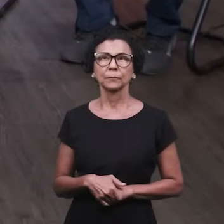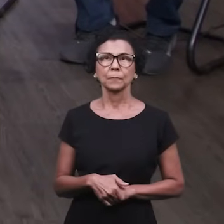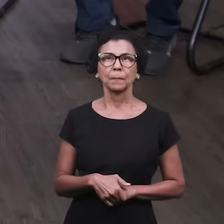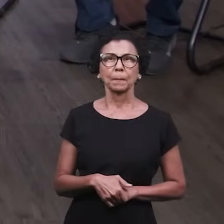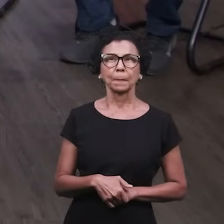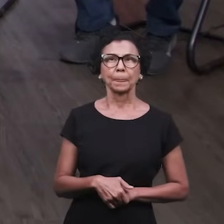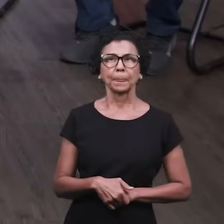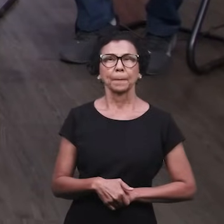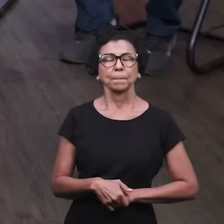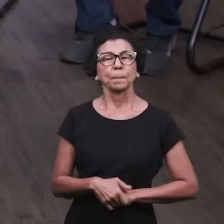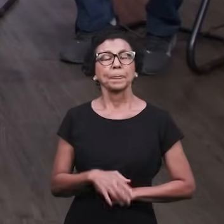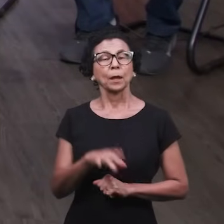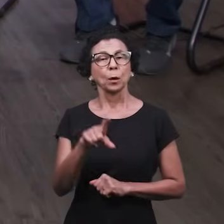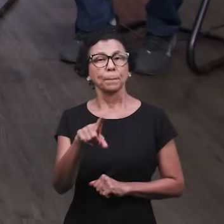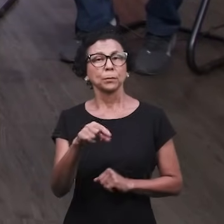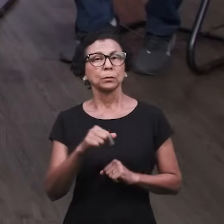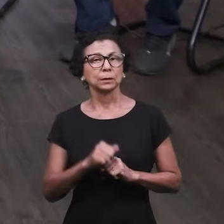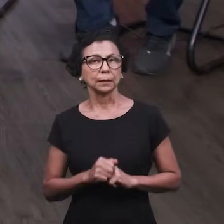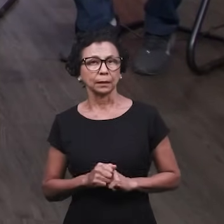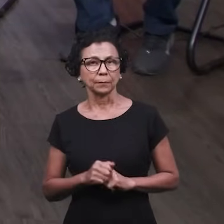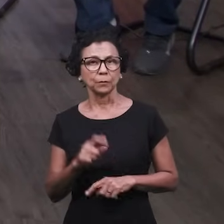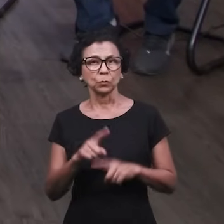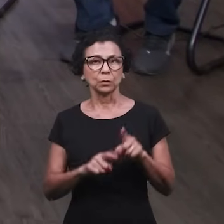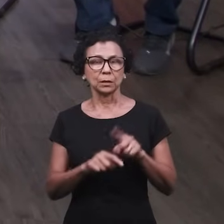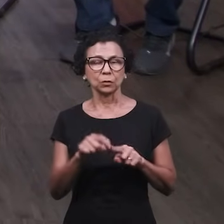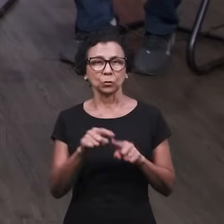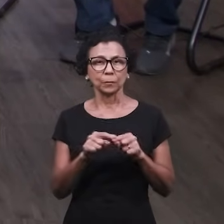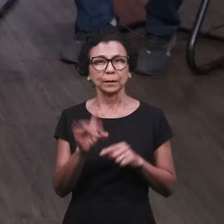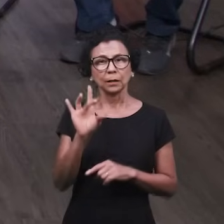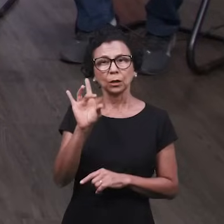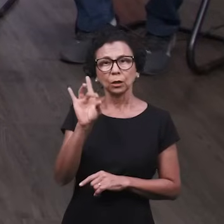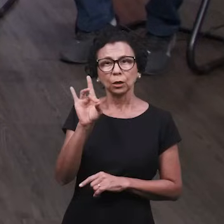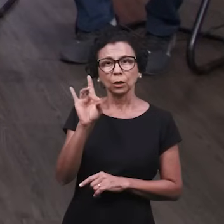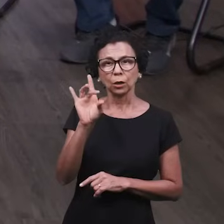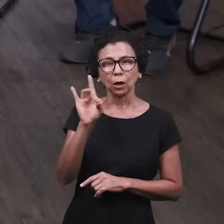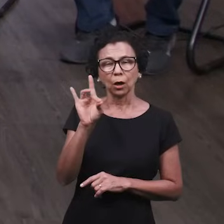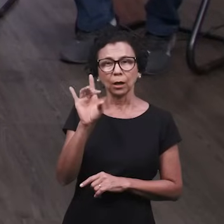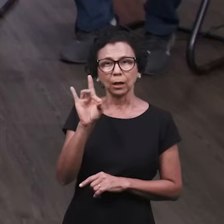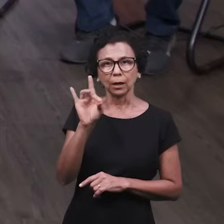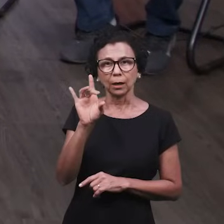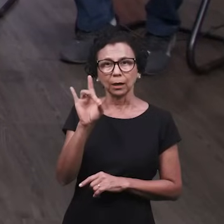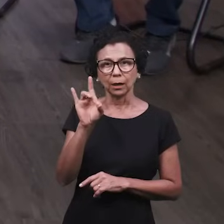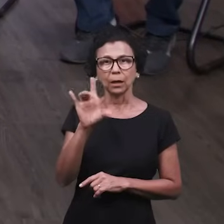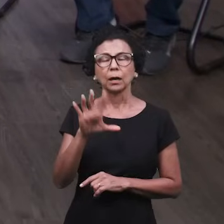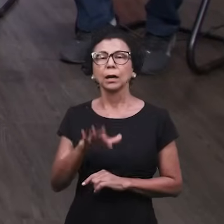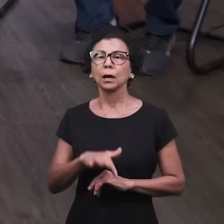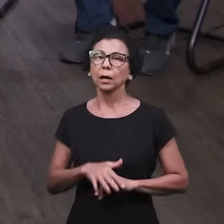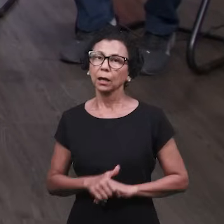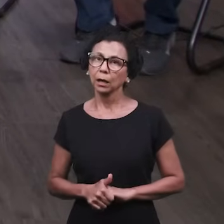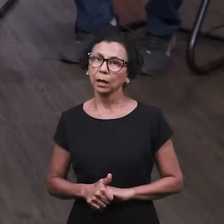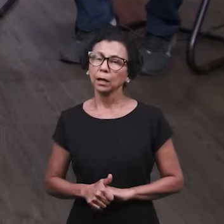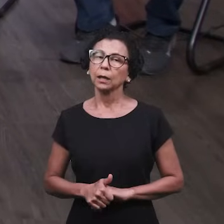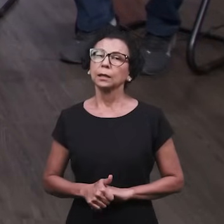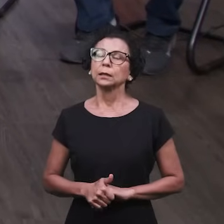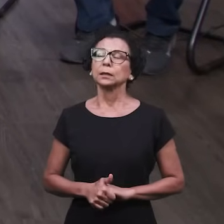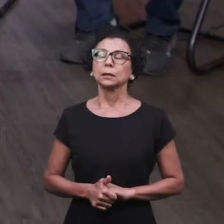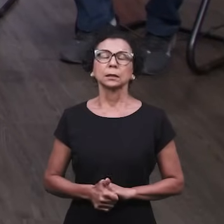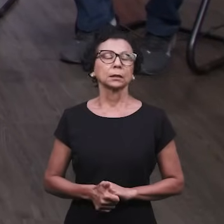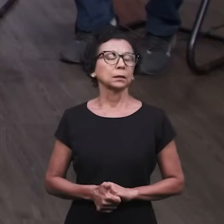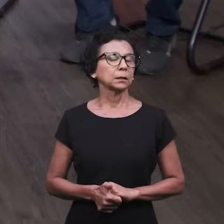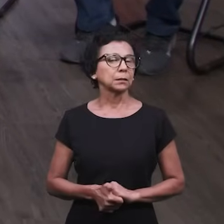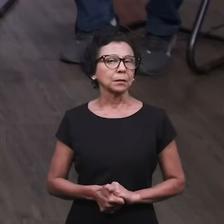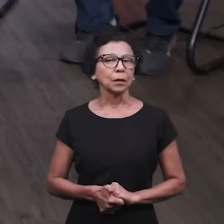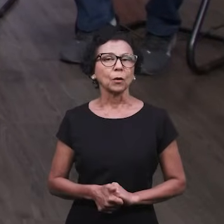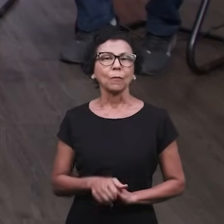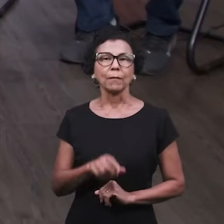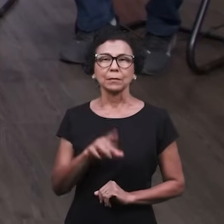cola, então ele é colado, né? E todas as colas elas não resistem a altas temperaturas, porque